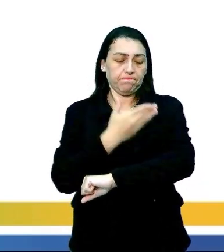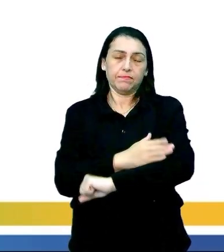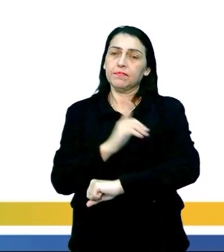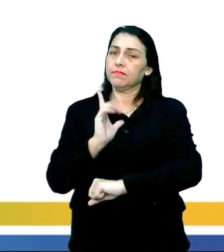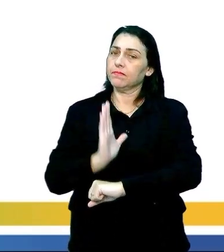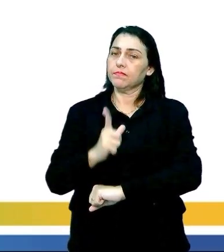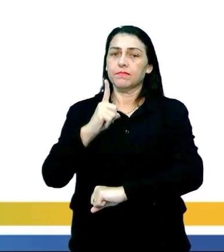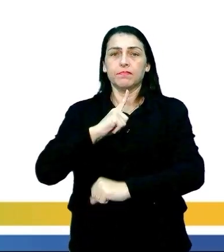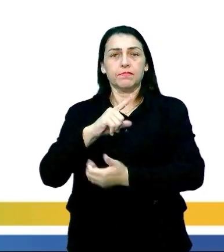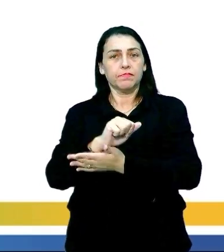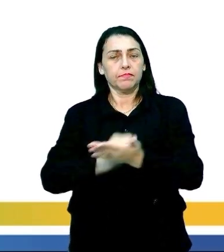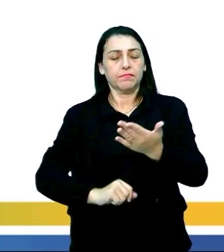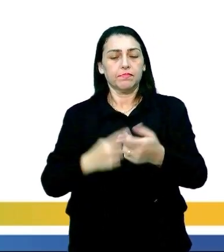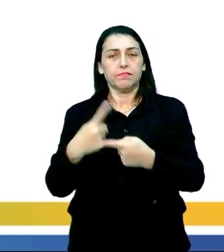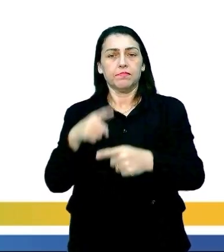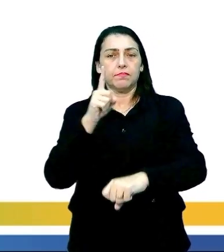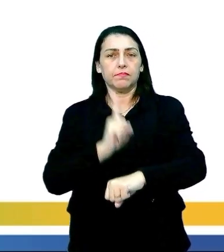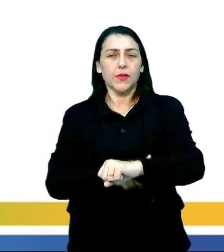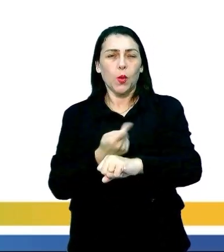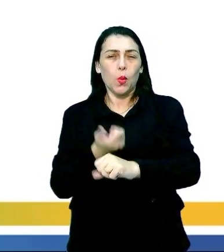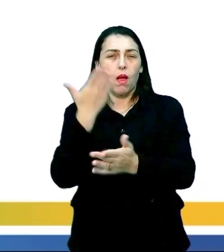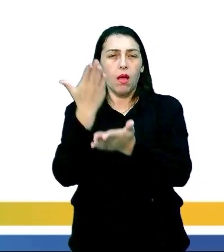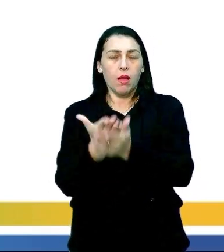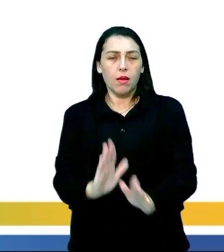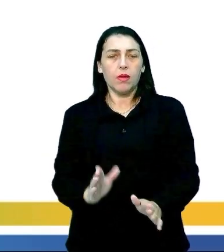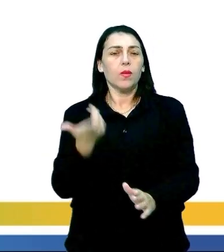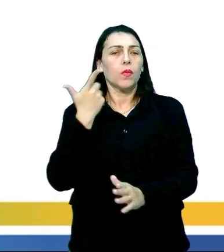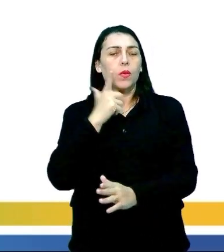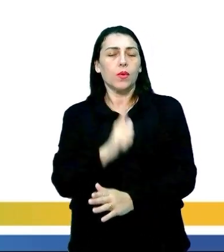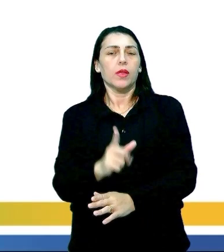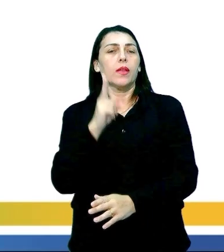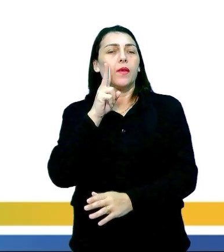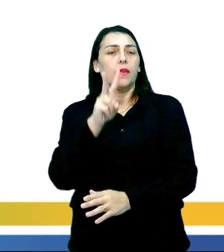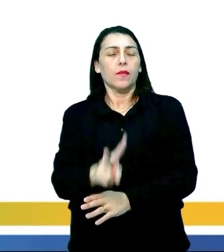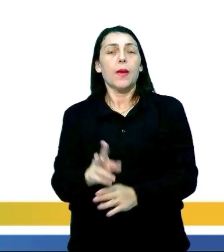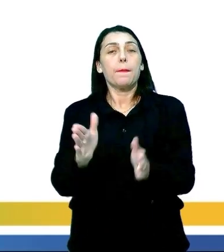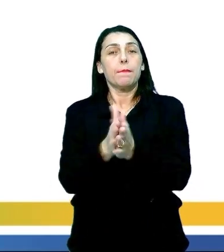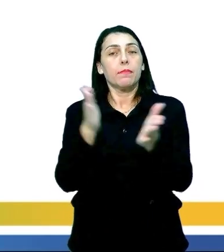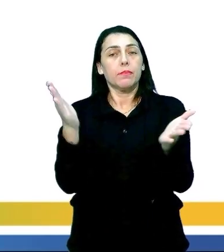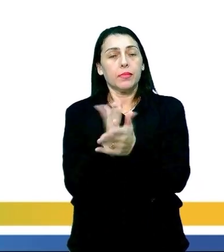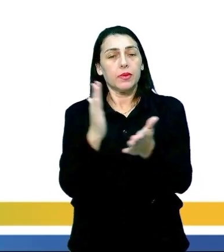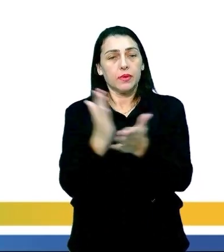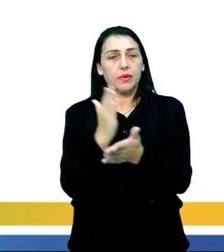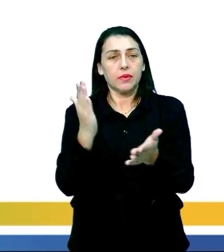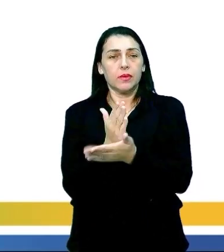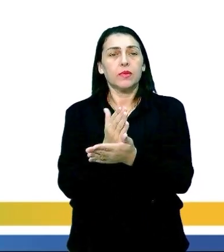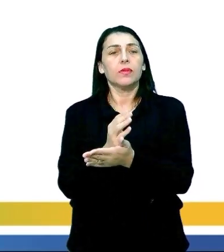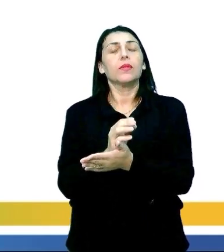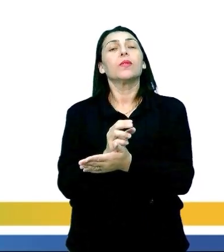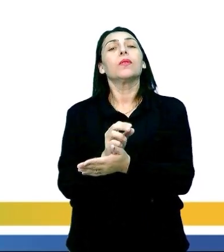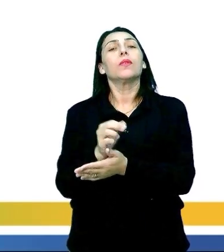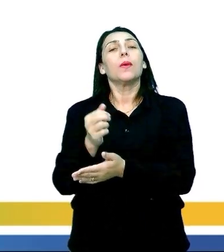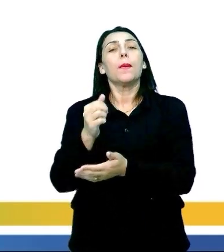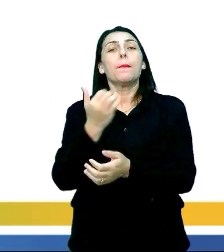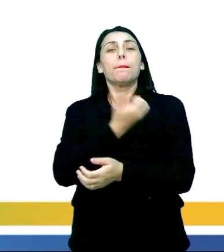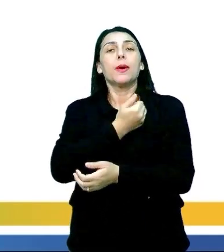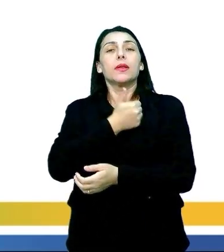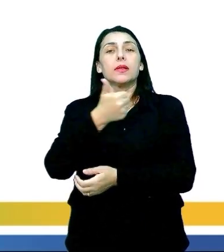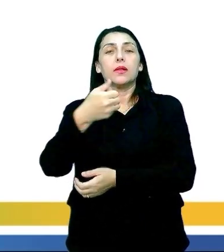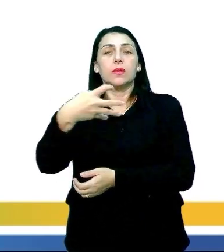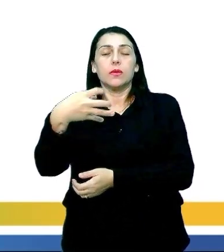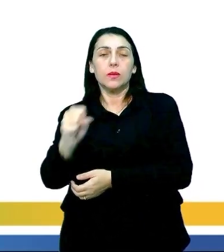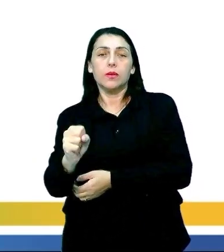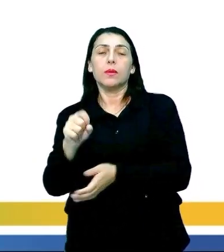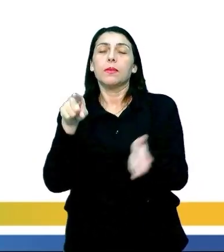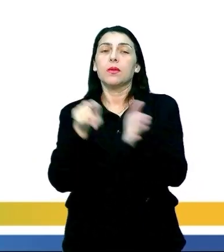tem uma atividade, porque o nosso tempo está estourando, mas é essa que você consegue acompanhar pelo livro. É só pegar o volume 1, página 148,